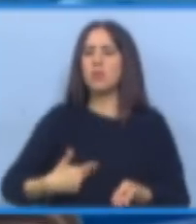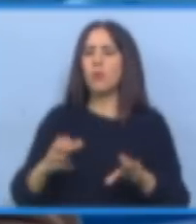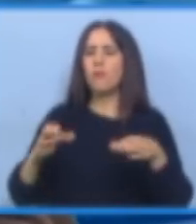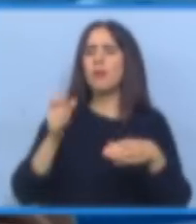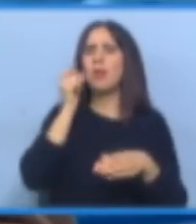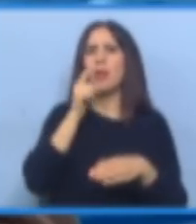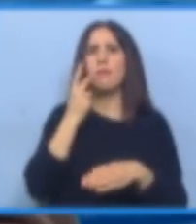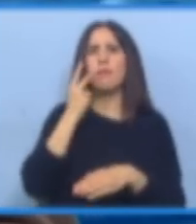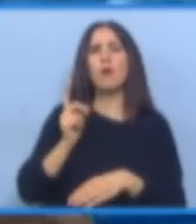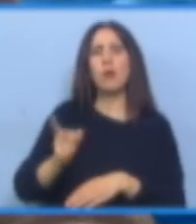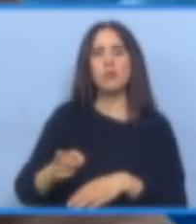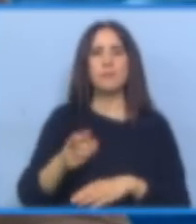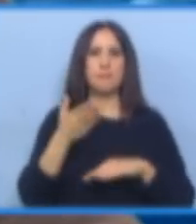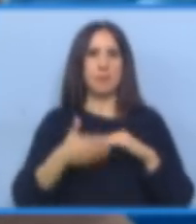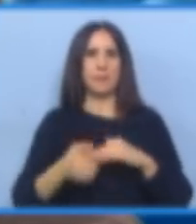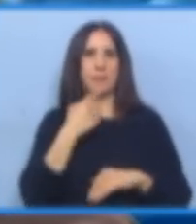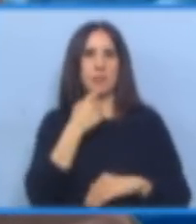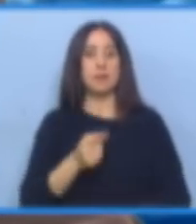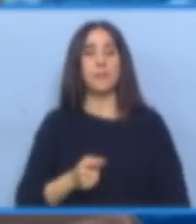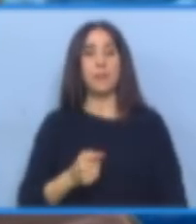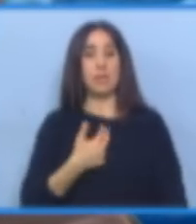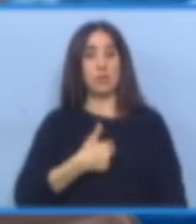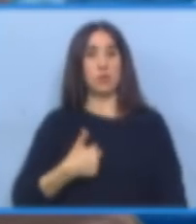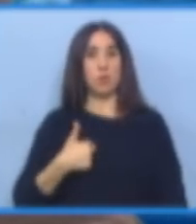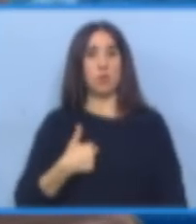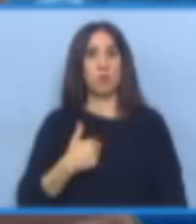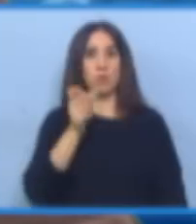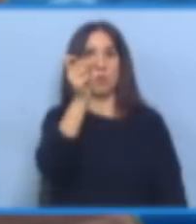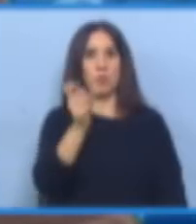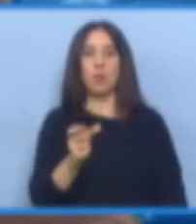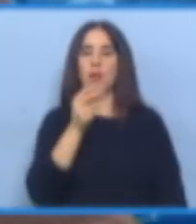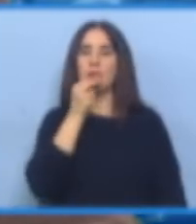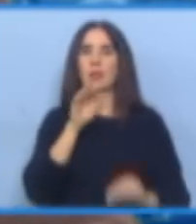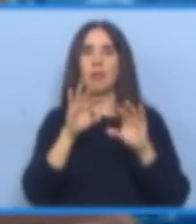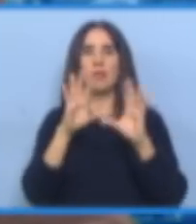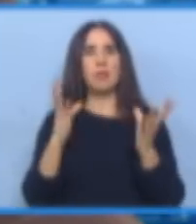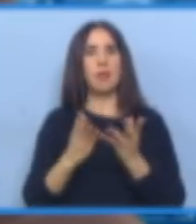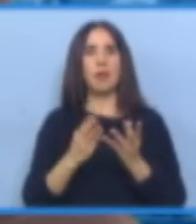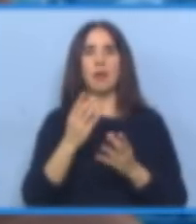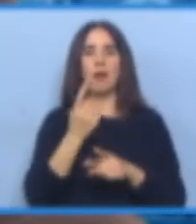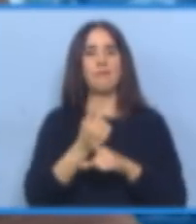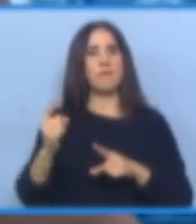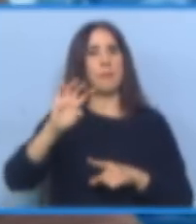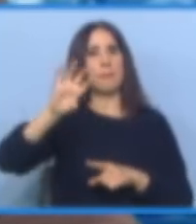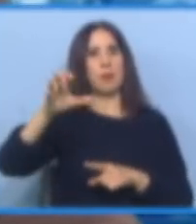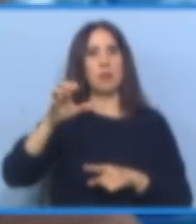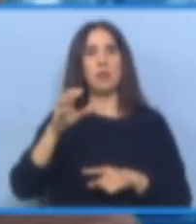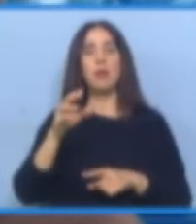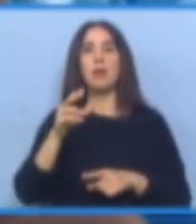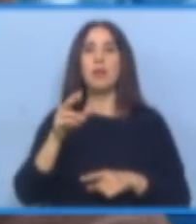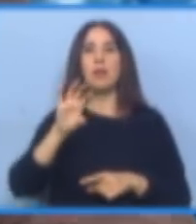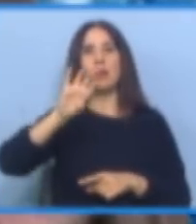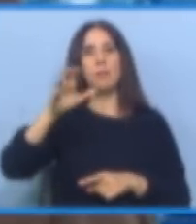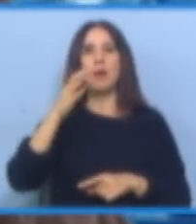viviam. E a uma certa altura diz assim: para o cristão, toda a terra é uma pátria e toda a pátria é uma terra estrangeira.